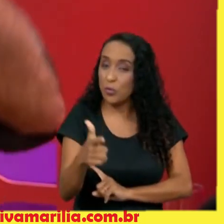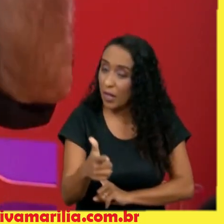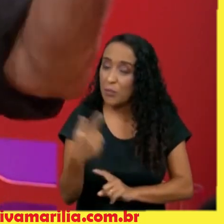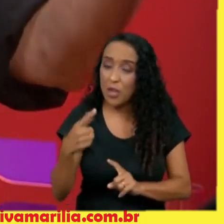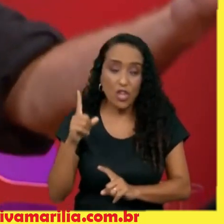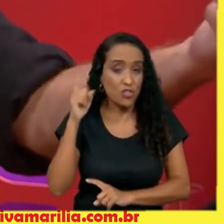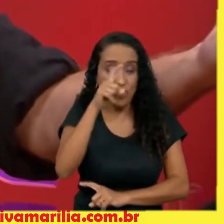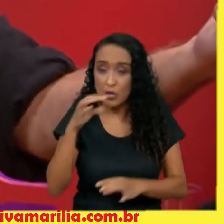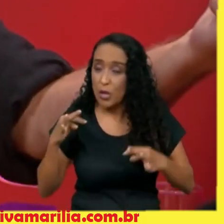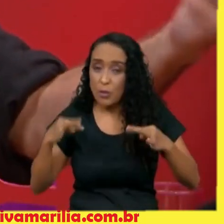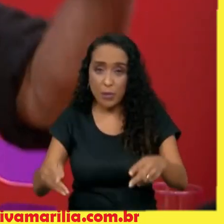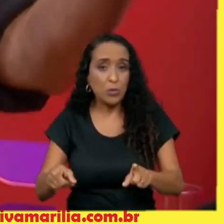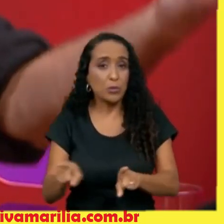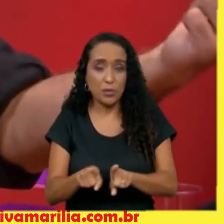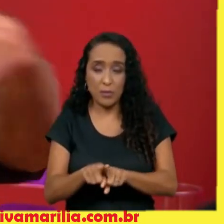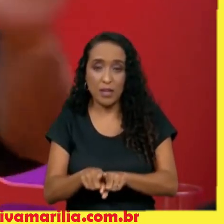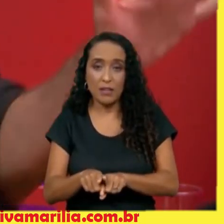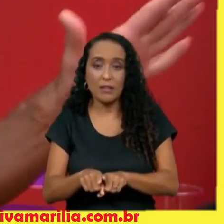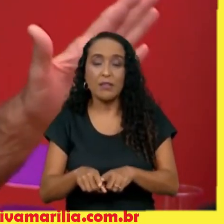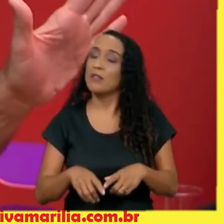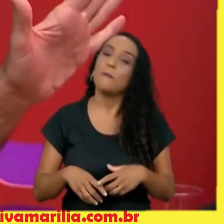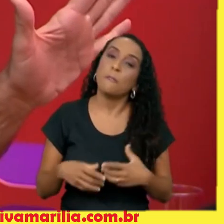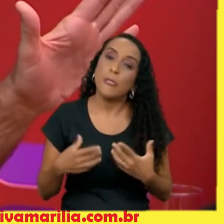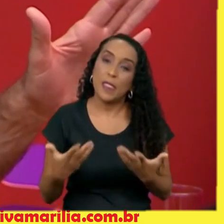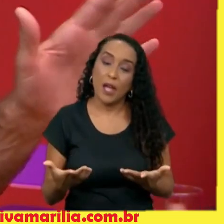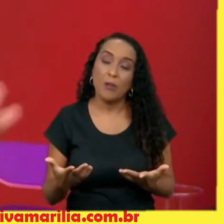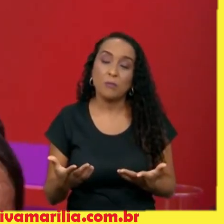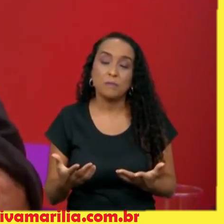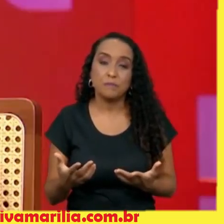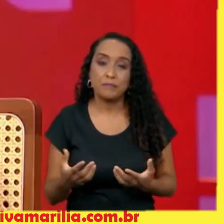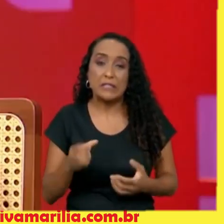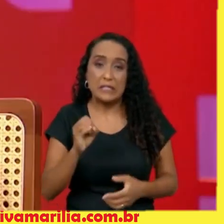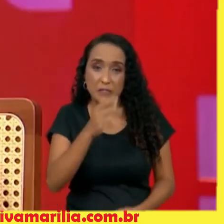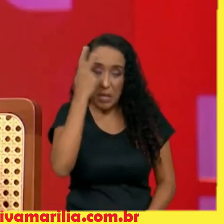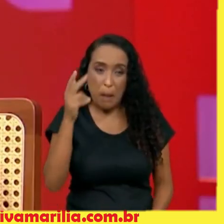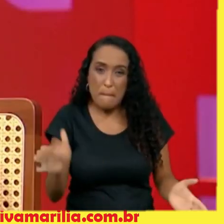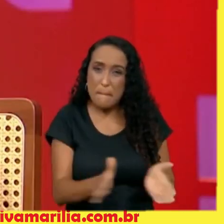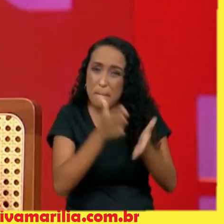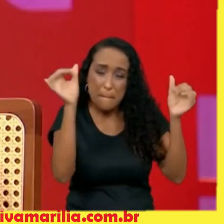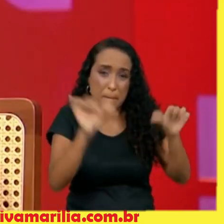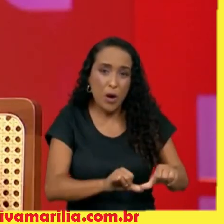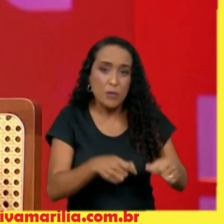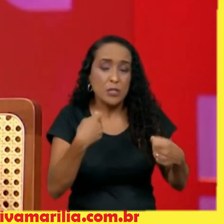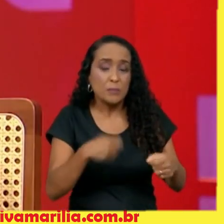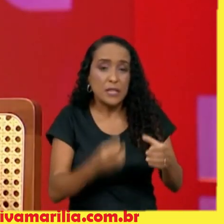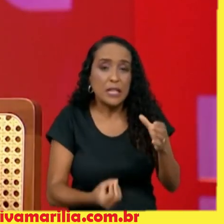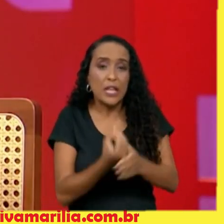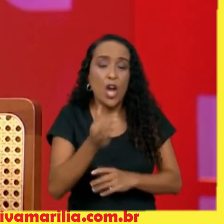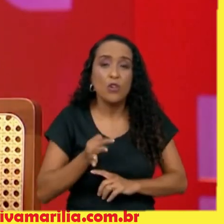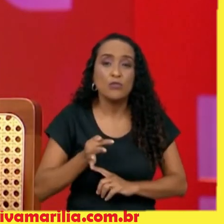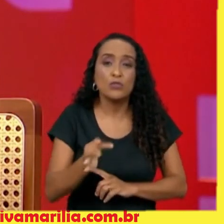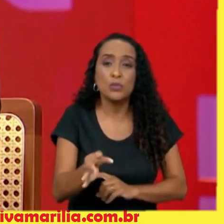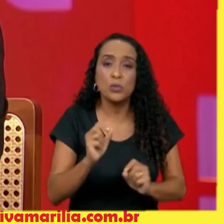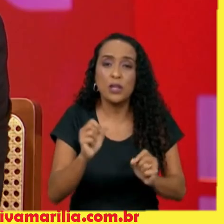né? Se você sequer pensa o futuro, sequer planeja o futuro, então você não tem futuro. Se né? você é um ferrado, você tem que criar o futuro meio no truque